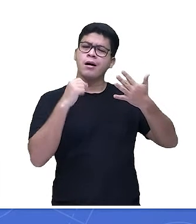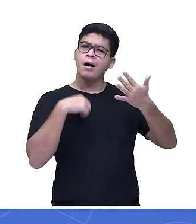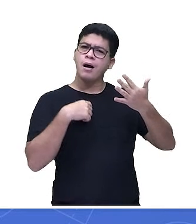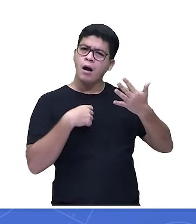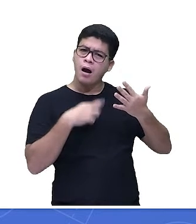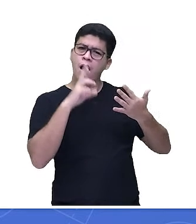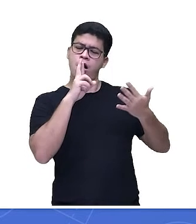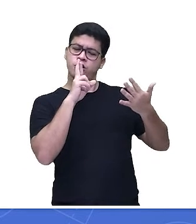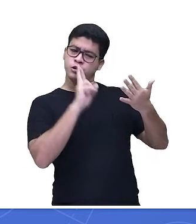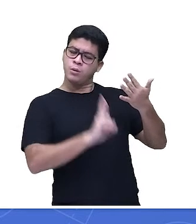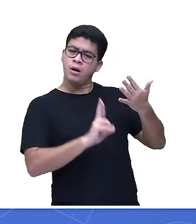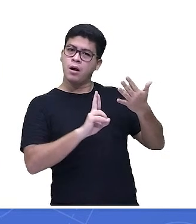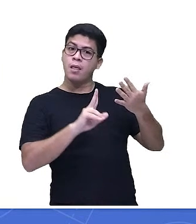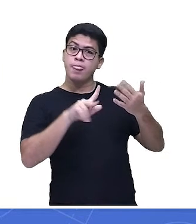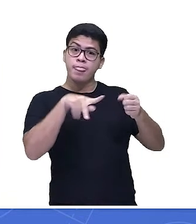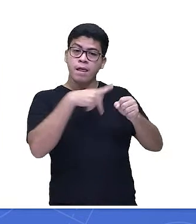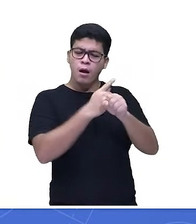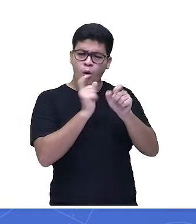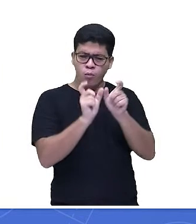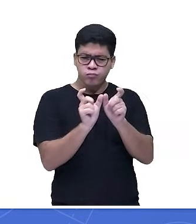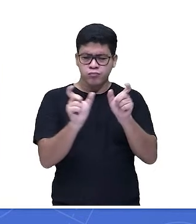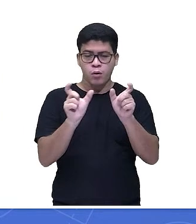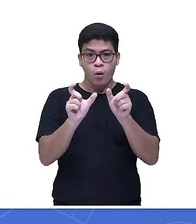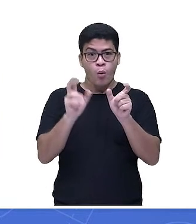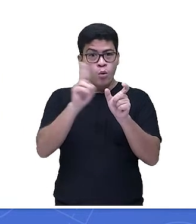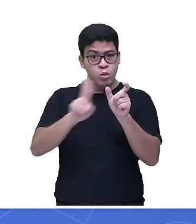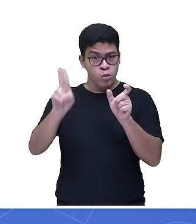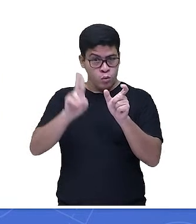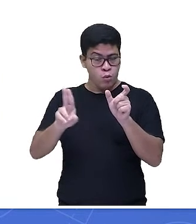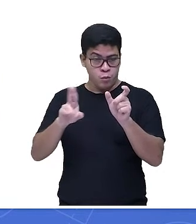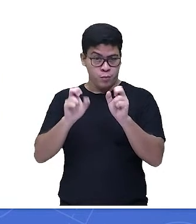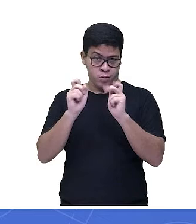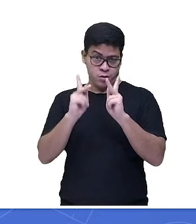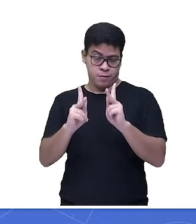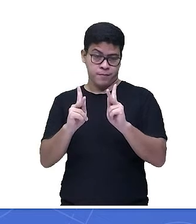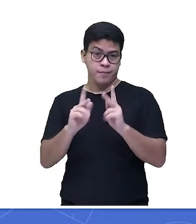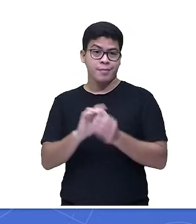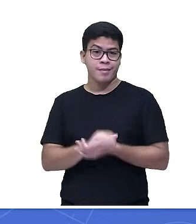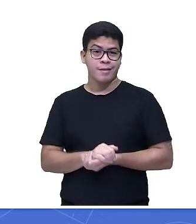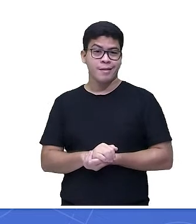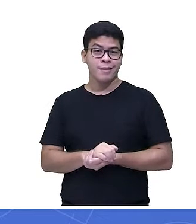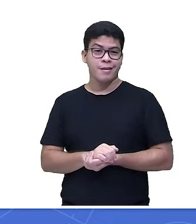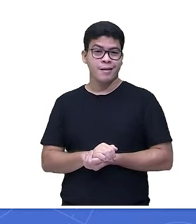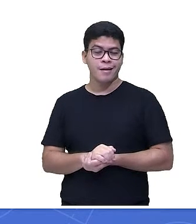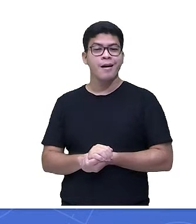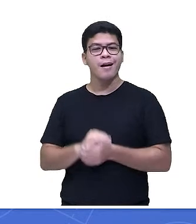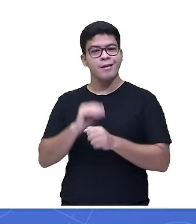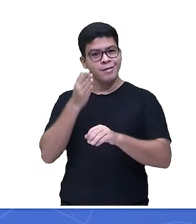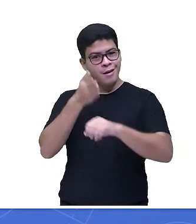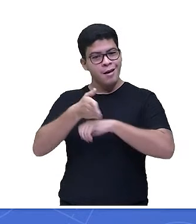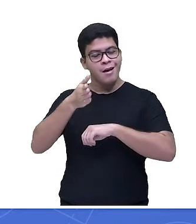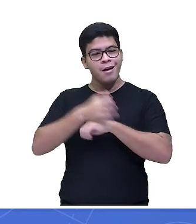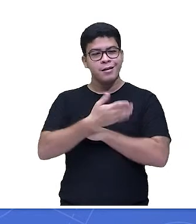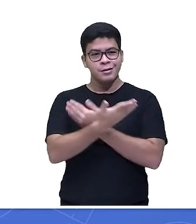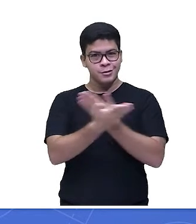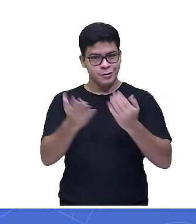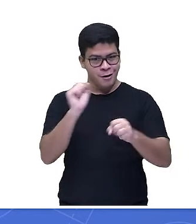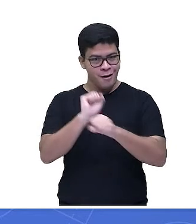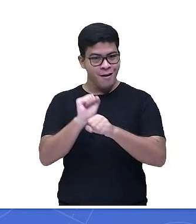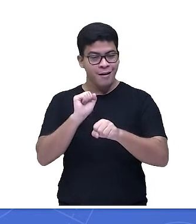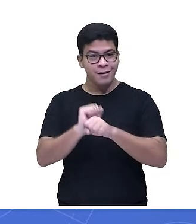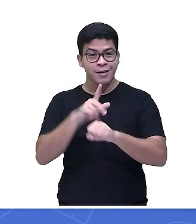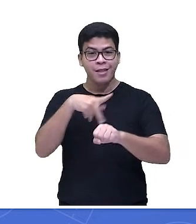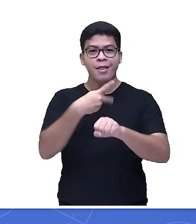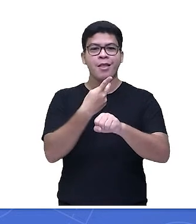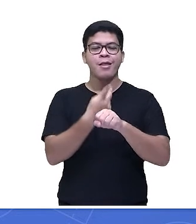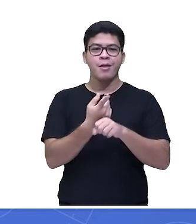a resposta e do ladinho o nome de vocês, tá bom? Então, eu conto com a participação de todos vocês e daqui a